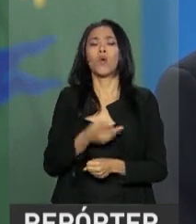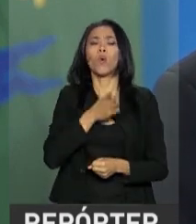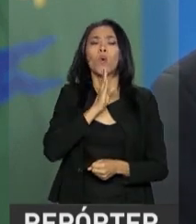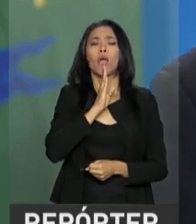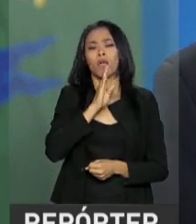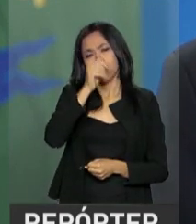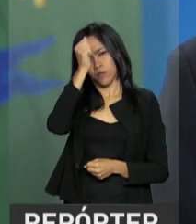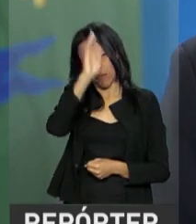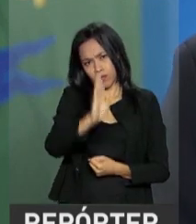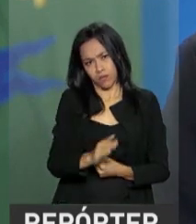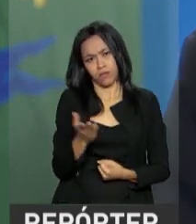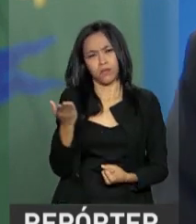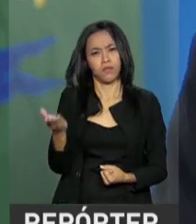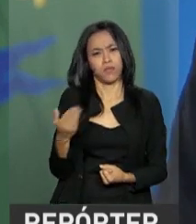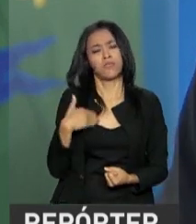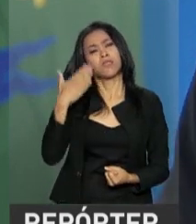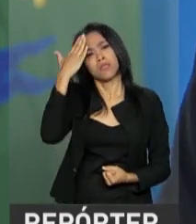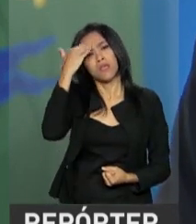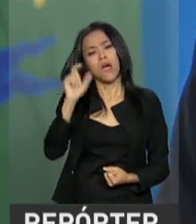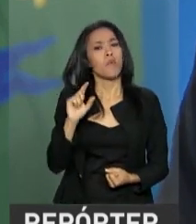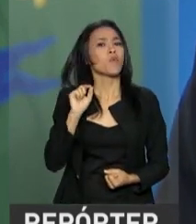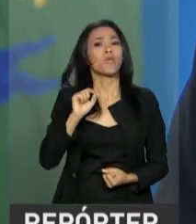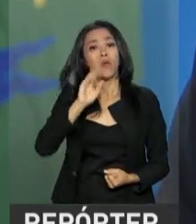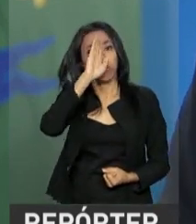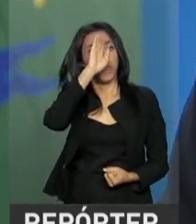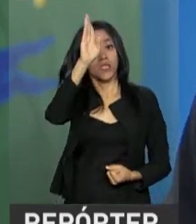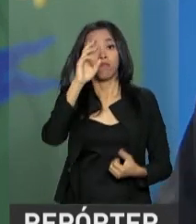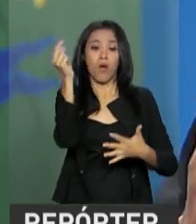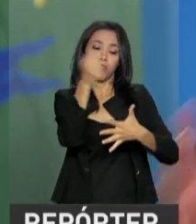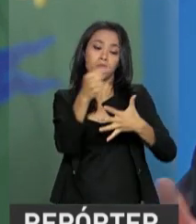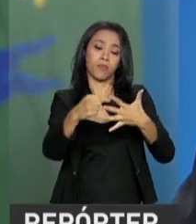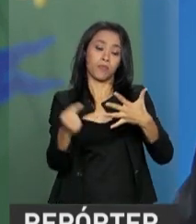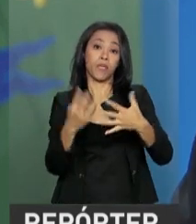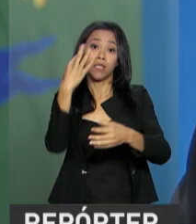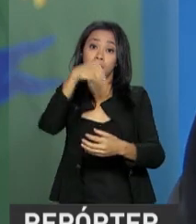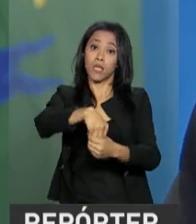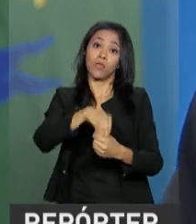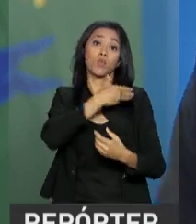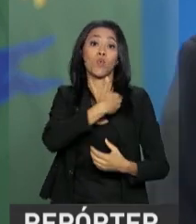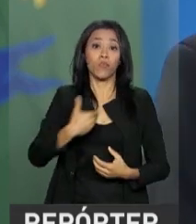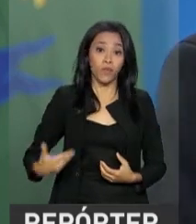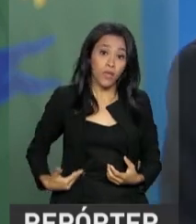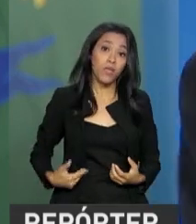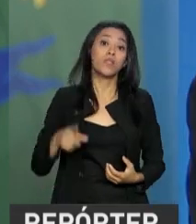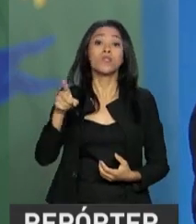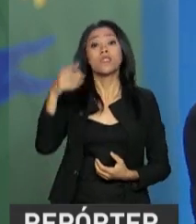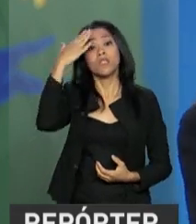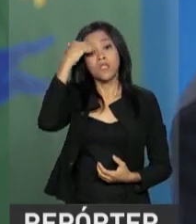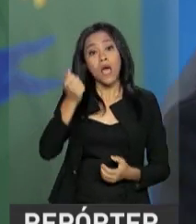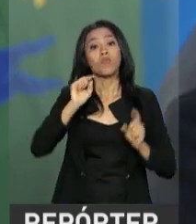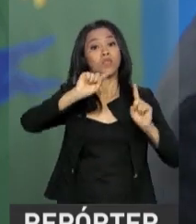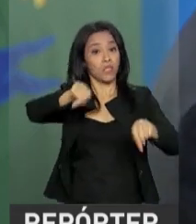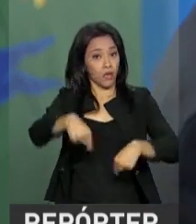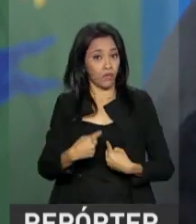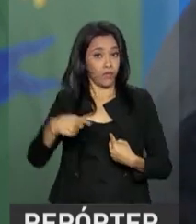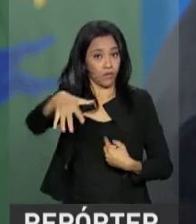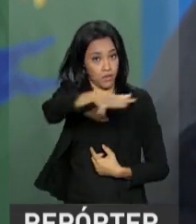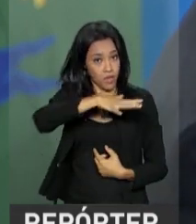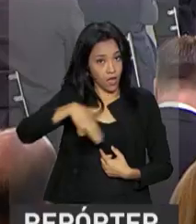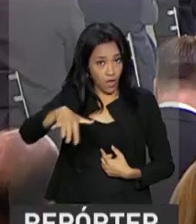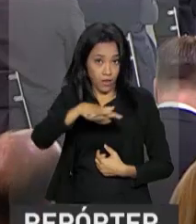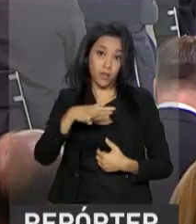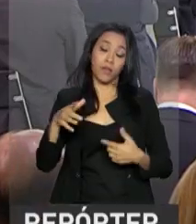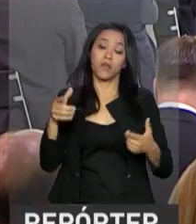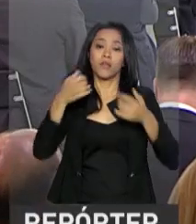conhece de perto as prioridades do nosso governo conhece os desafios do setor energético que é importante